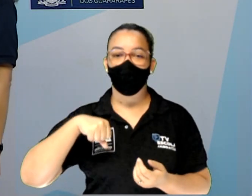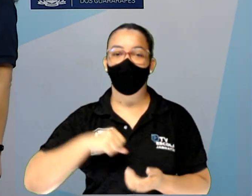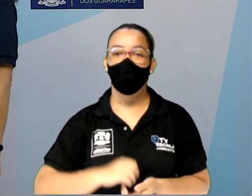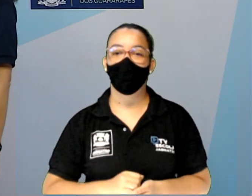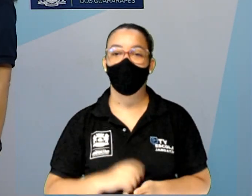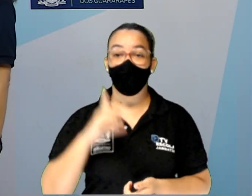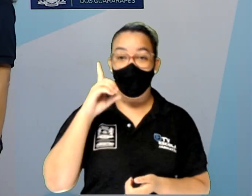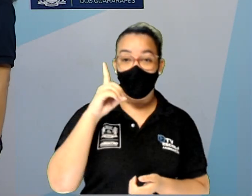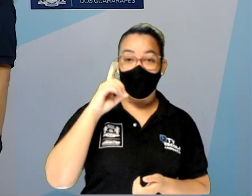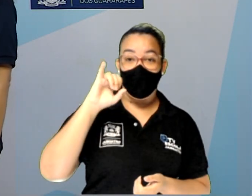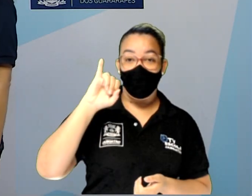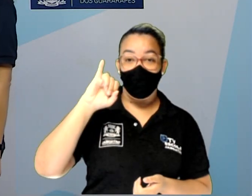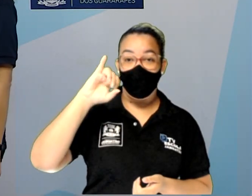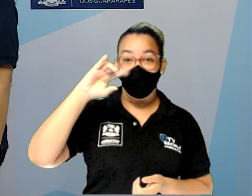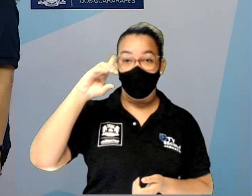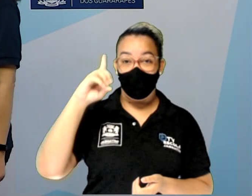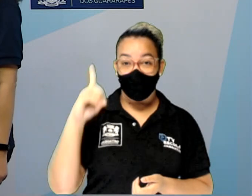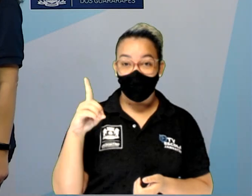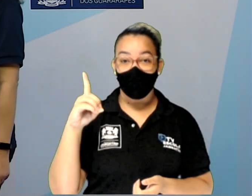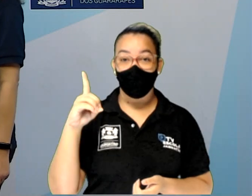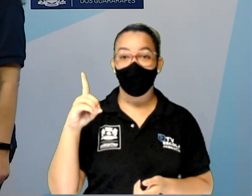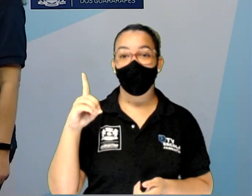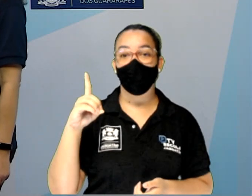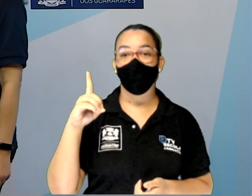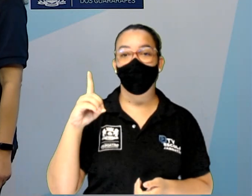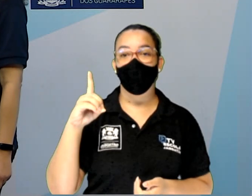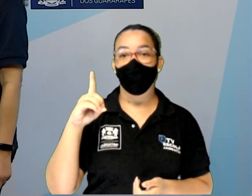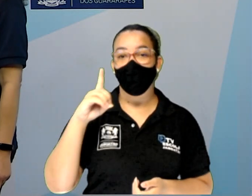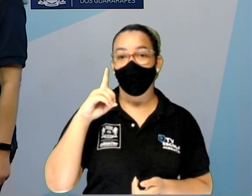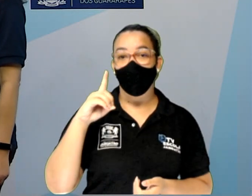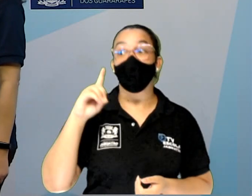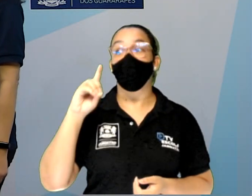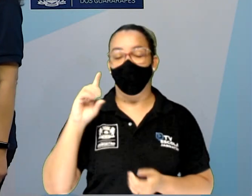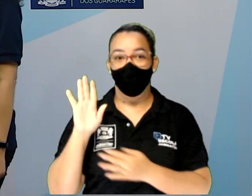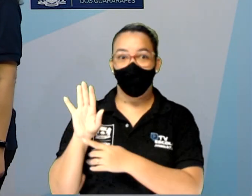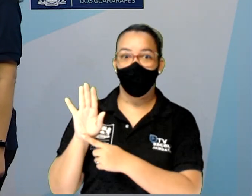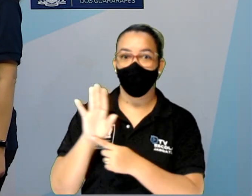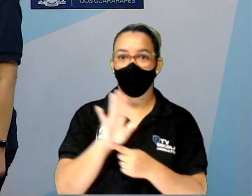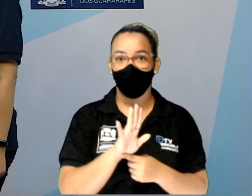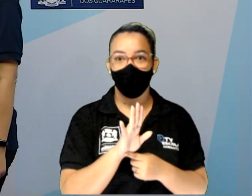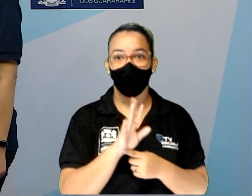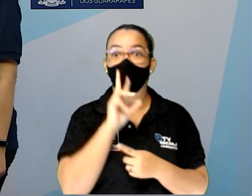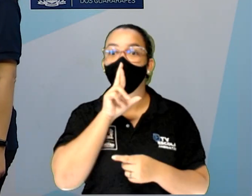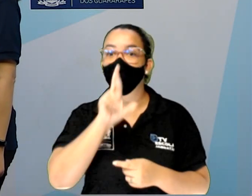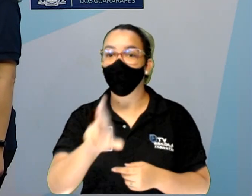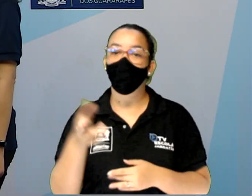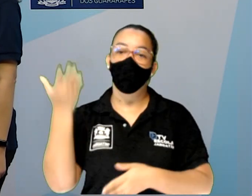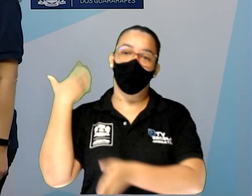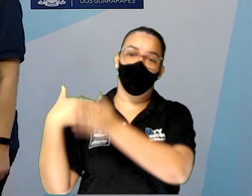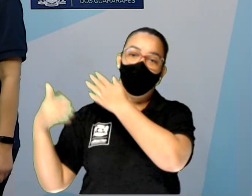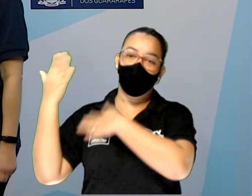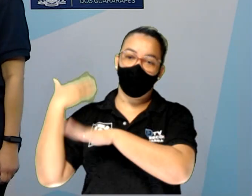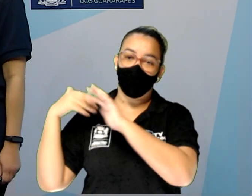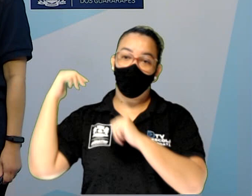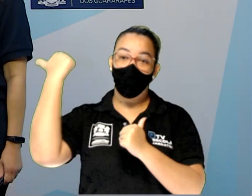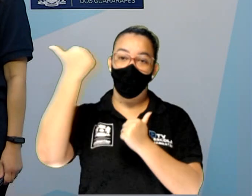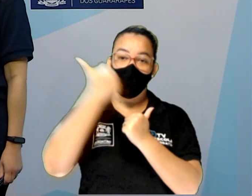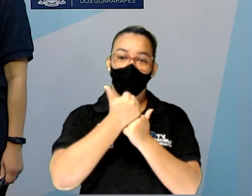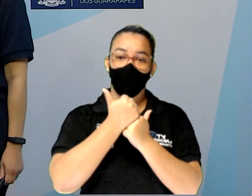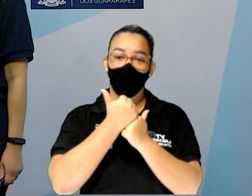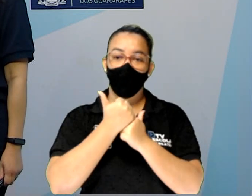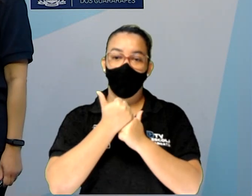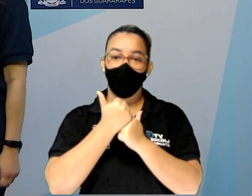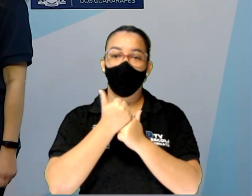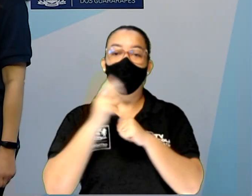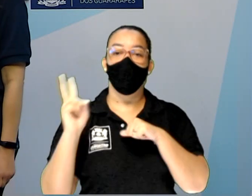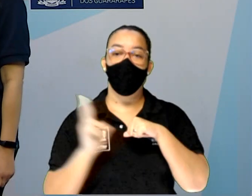did aqui, está na afirmação também, está indicando que a resposta está no passado e está substituindo um verbo, que é